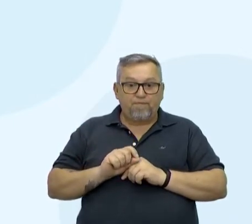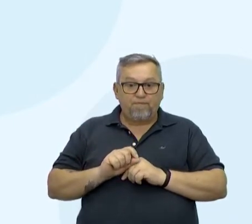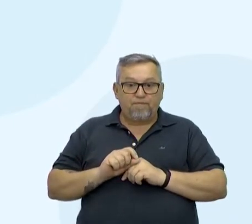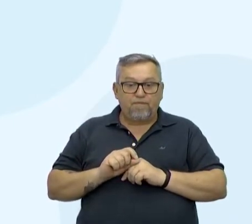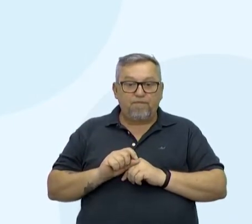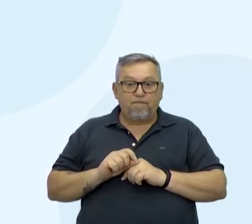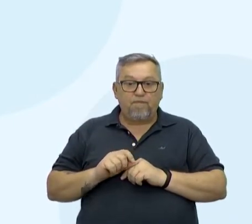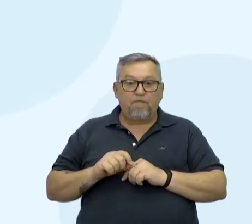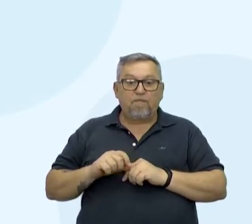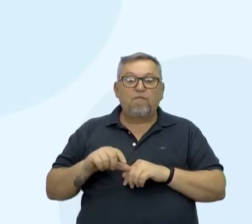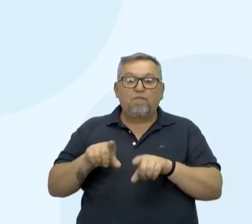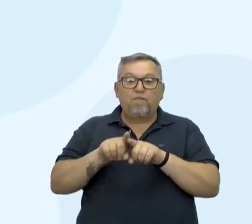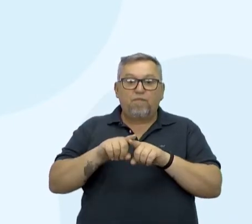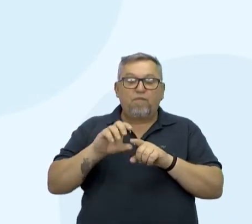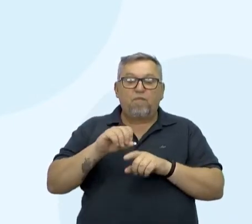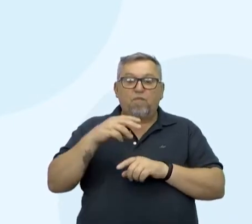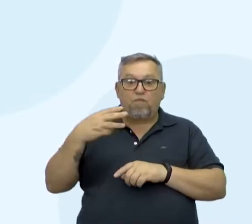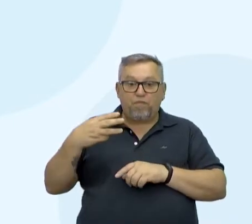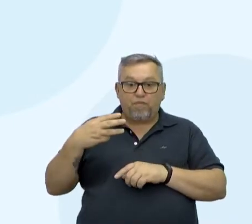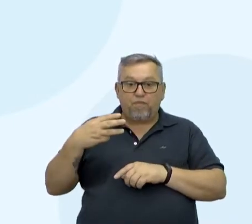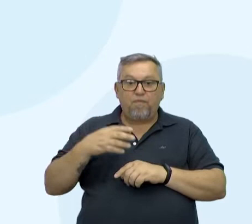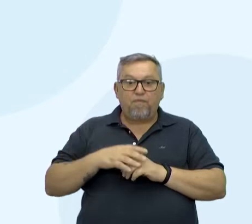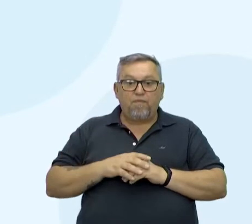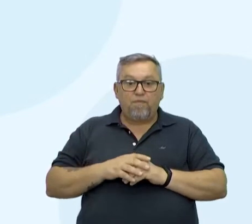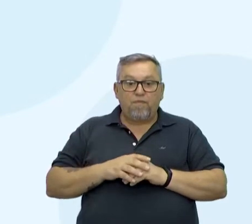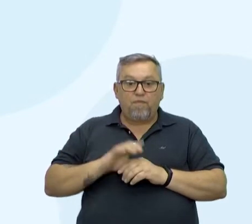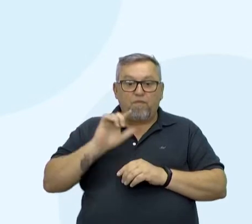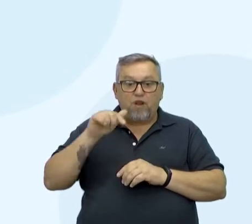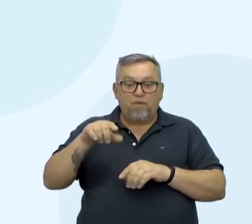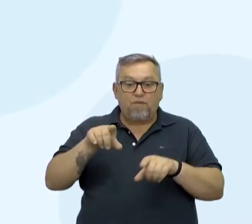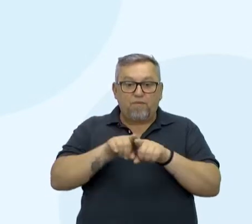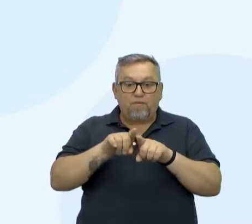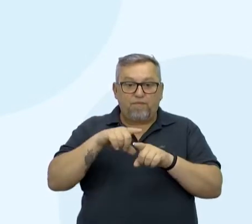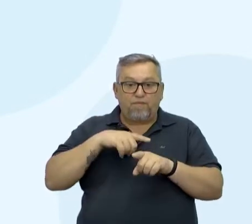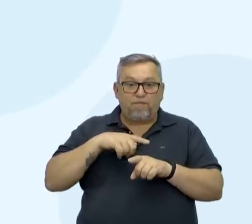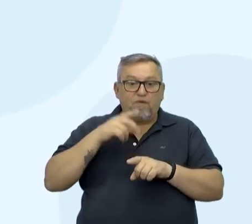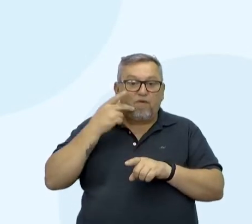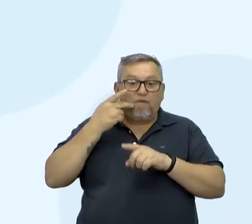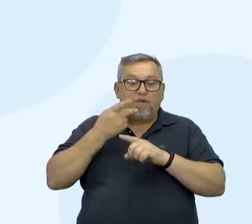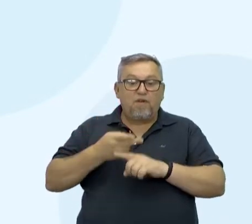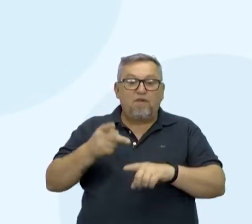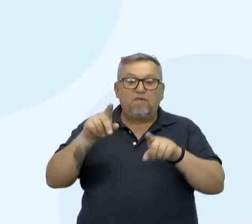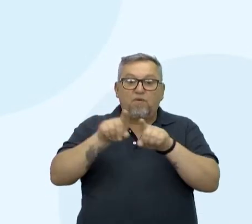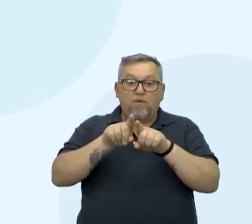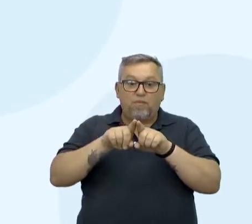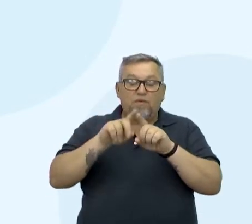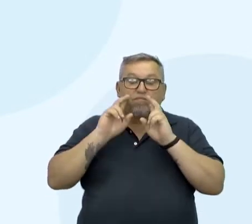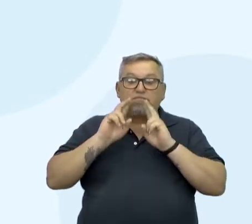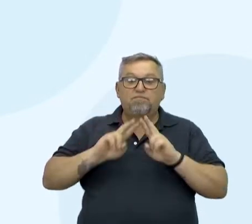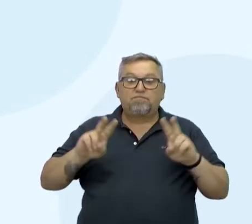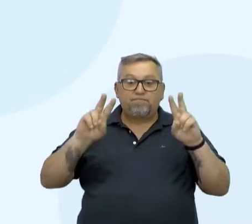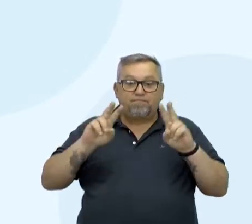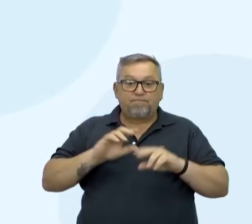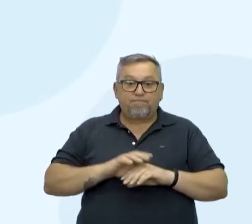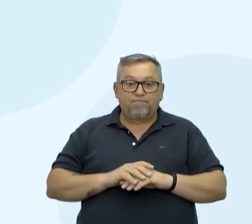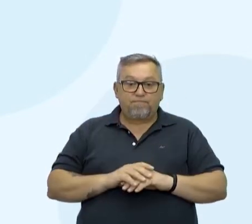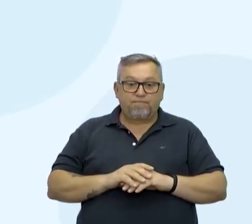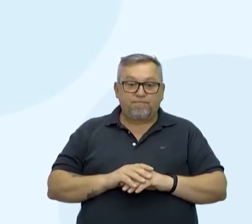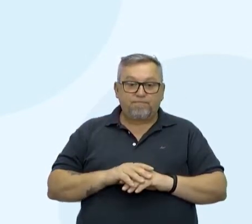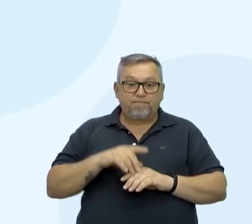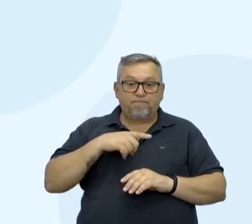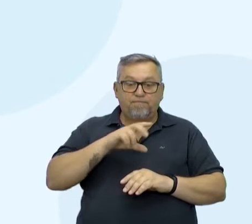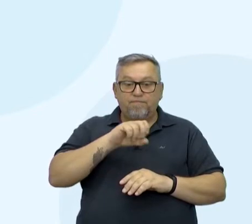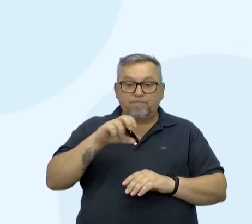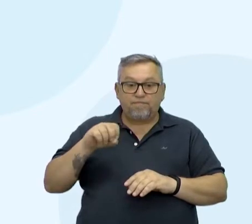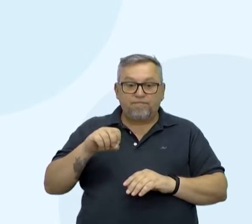falando aqui a interação com o O3, né? O ozônio. Depois tem a região visível, né? No caso, chega aí a